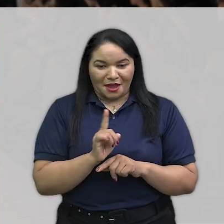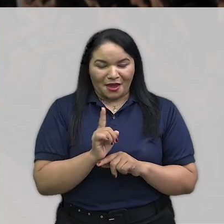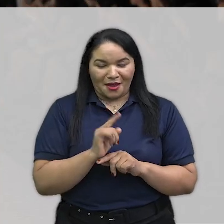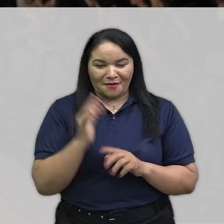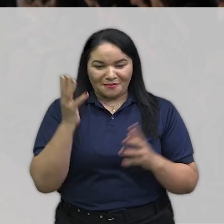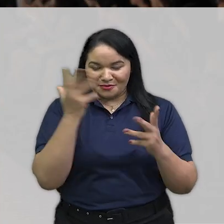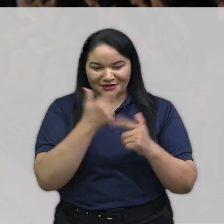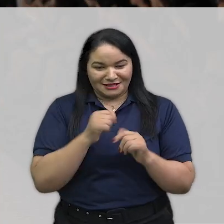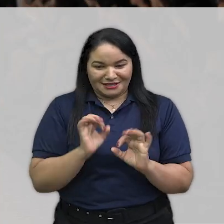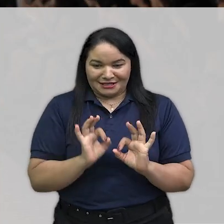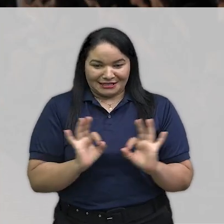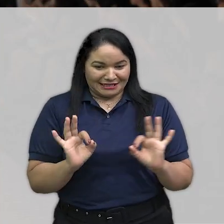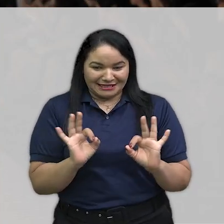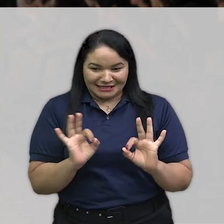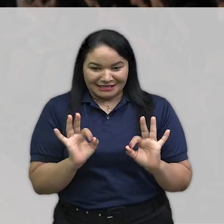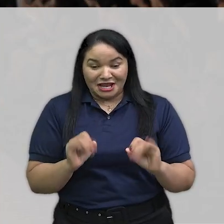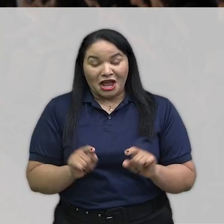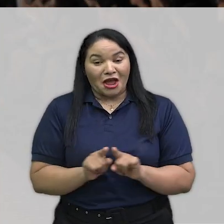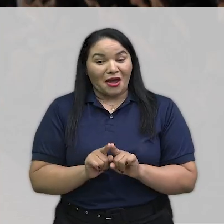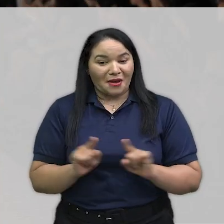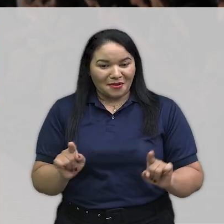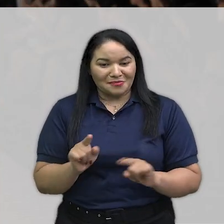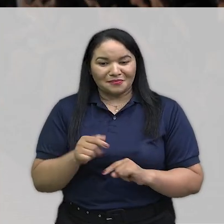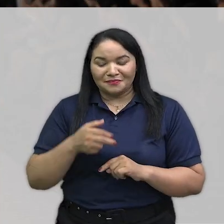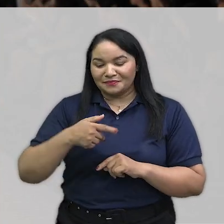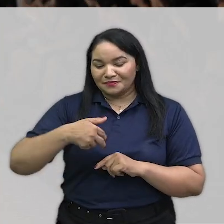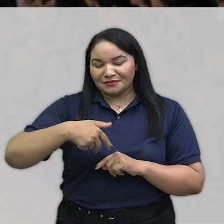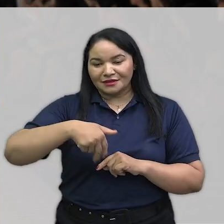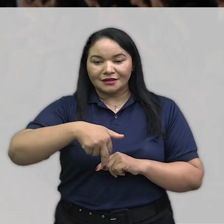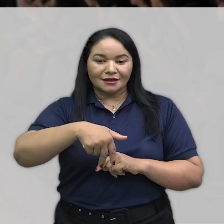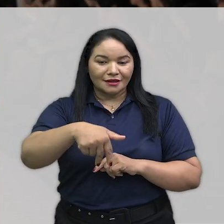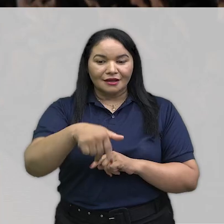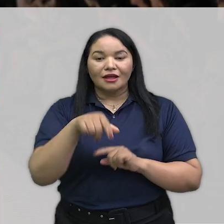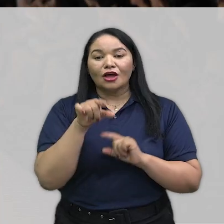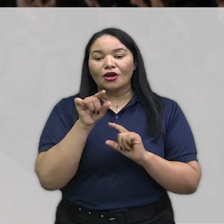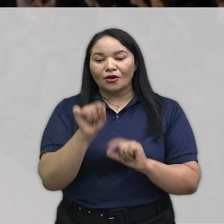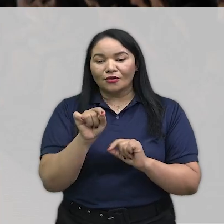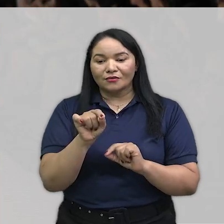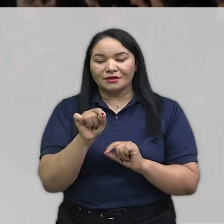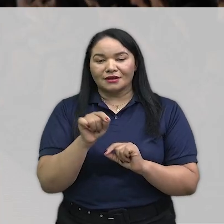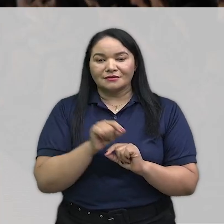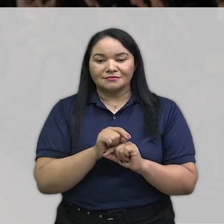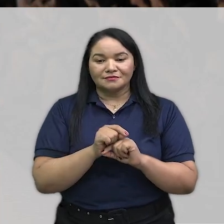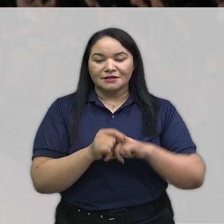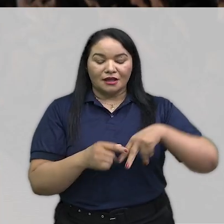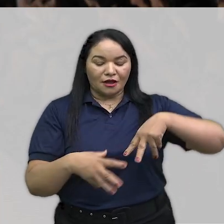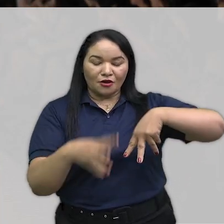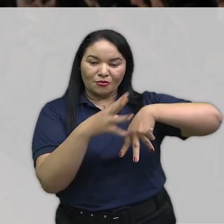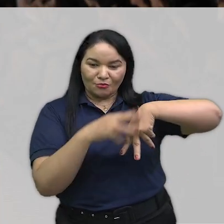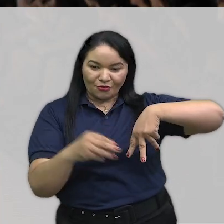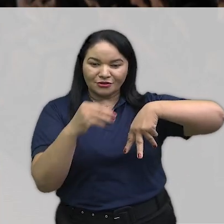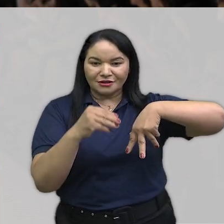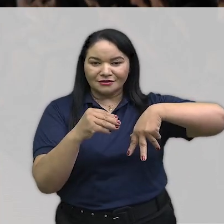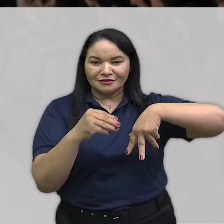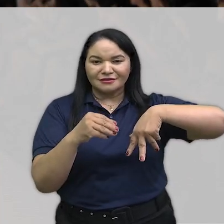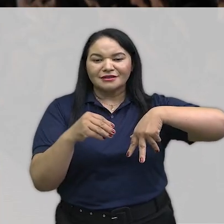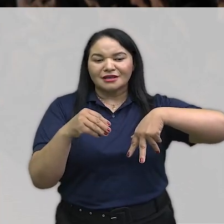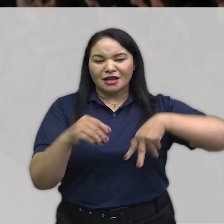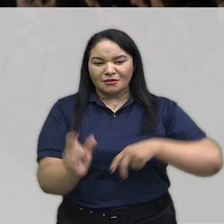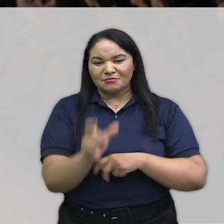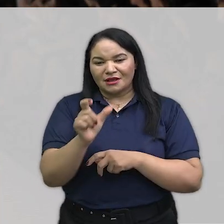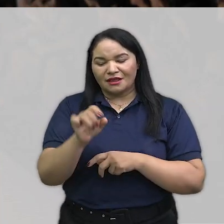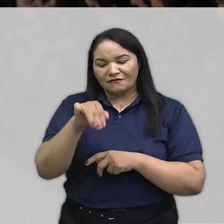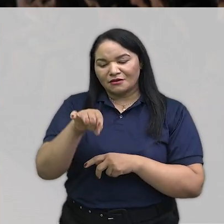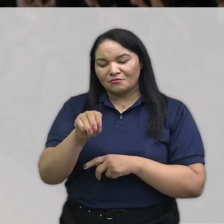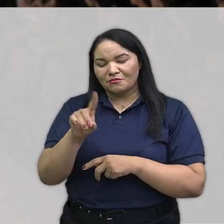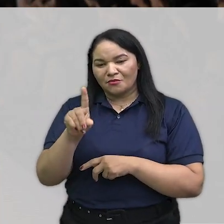sou. Mas aqui uma passarela vai representar a moda. Tem alguma coisa a ver a moda de uma passarela,